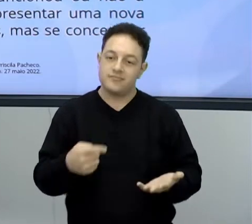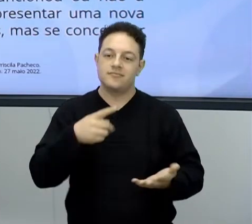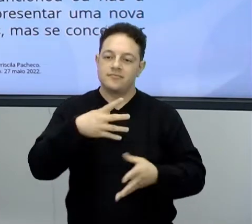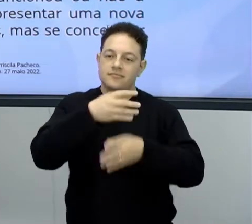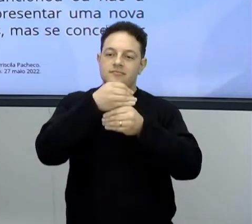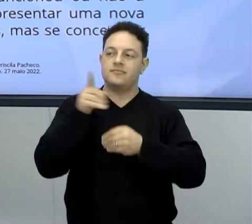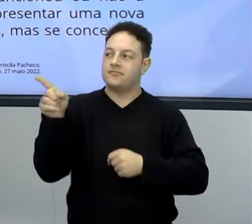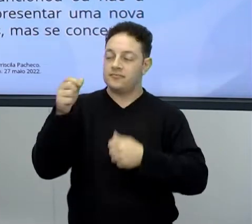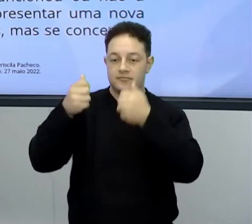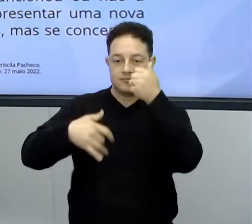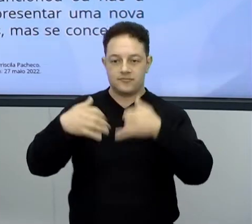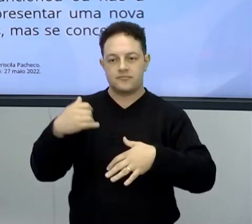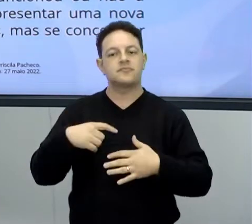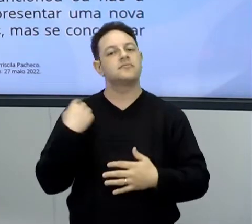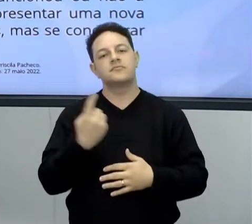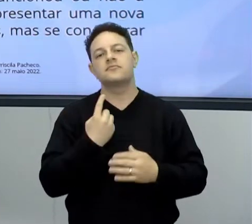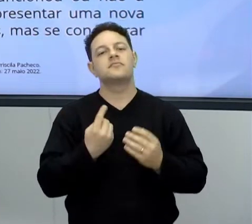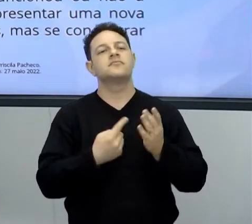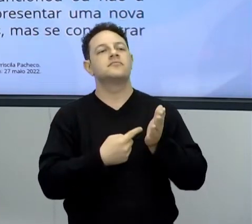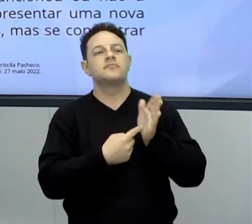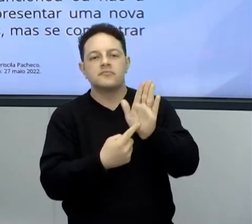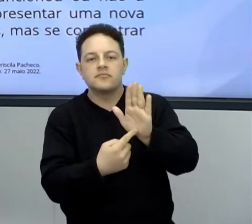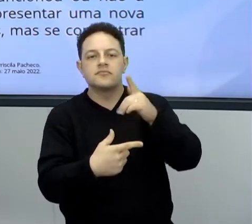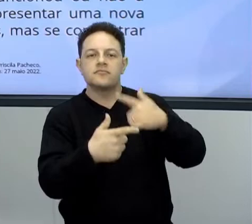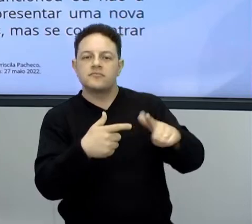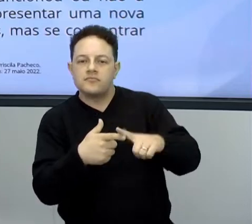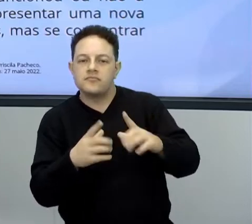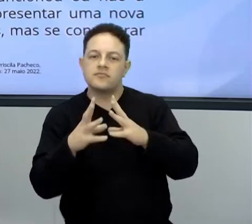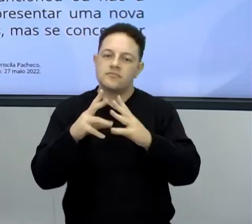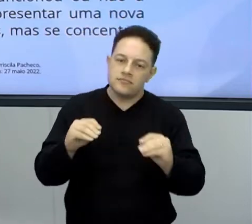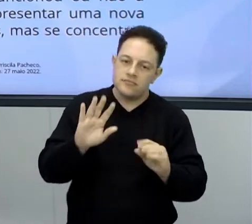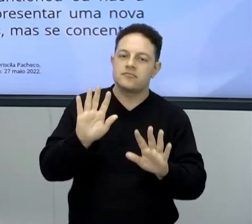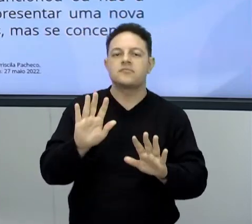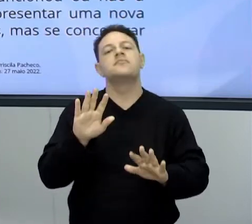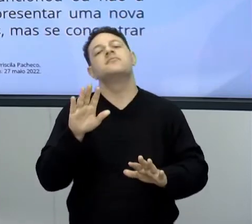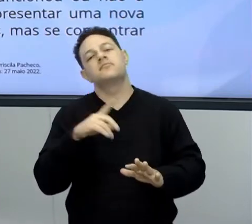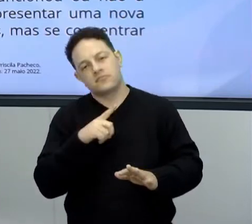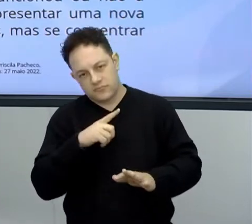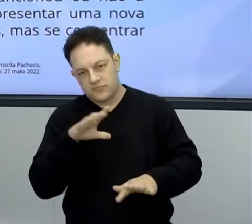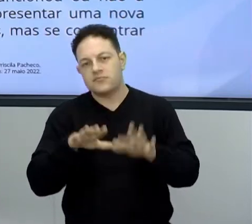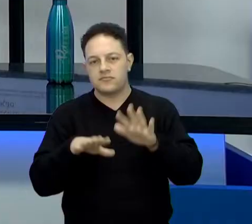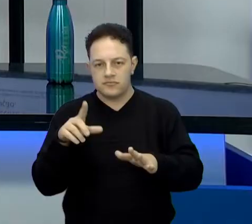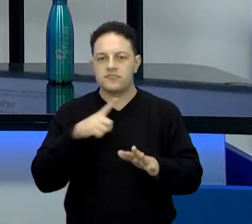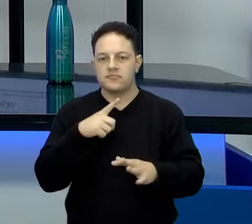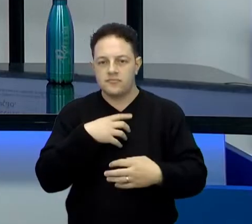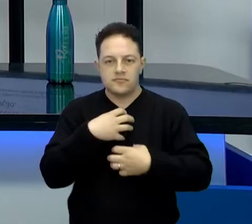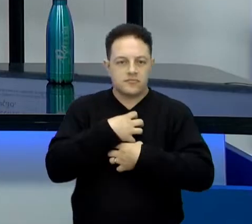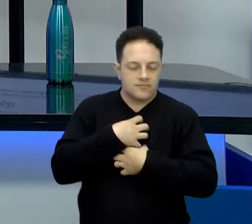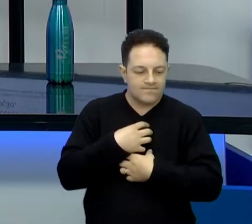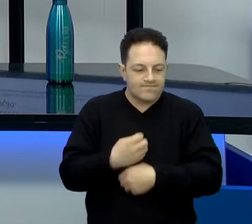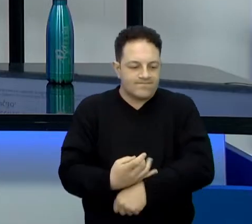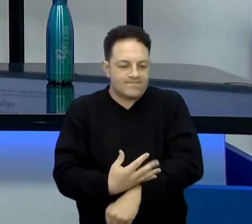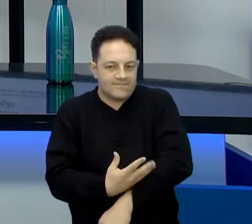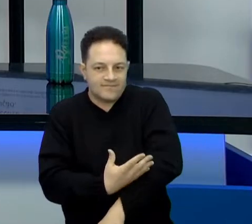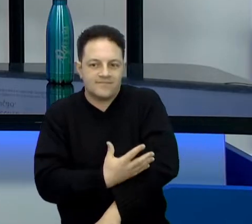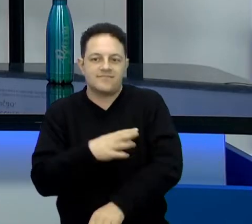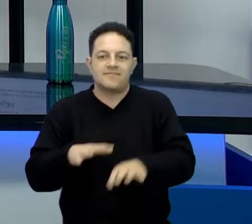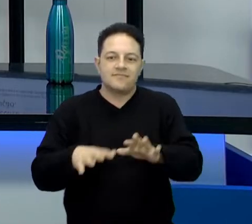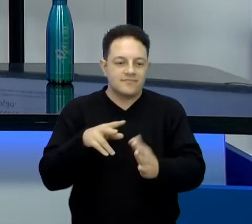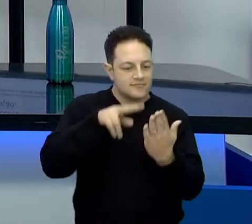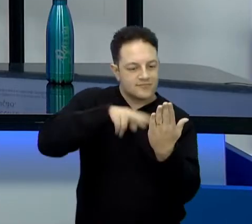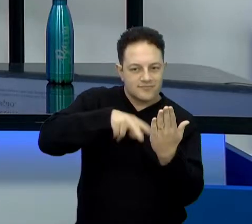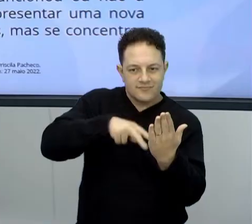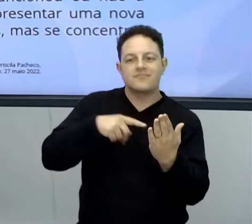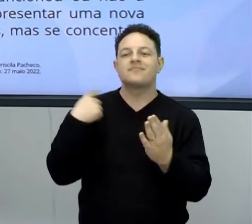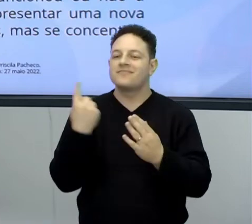aqui. É claro que a gente apresenta ali um problema, soluções, de alguma forma, sim, vai mexer ali com as nossas emoções, as nossas sensações. A gente discutiu